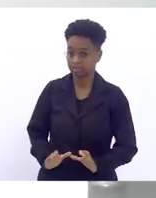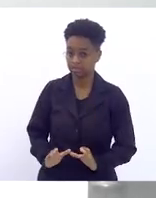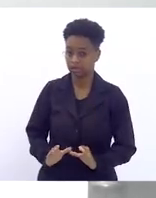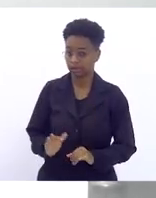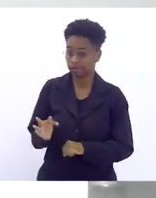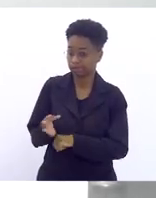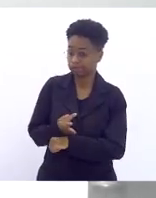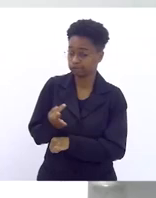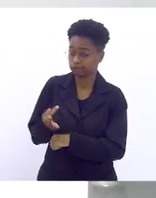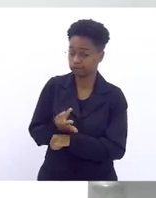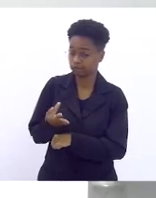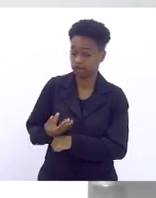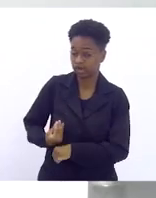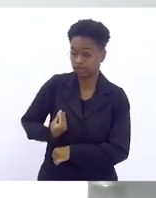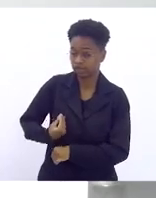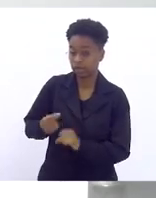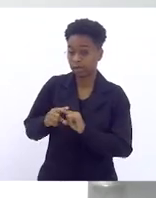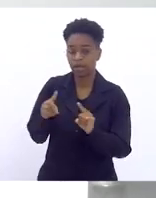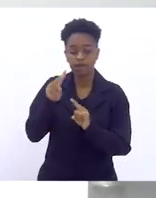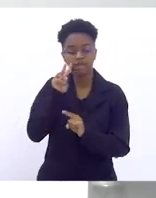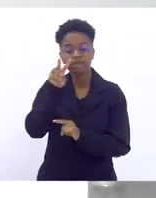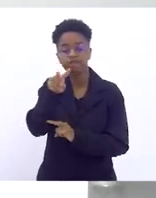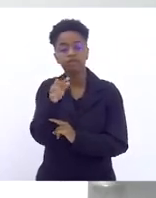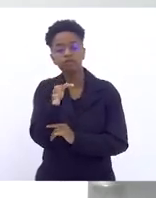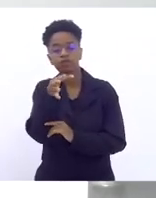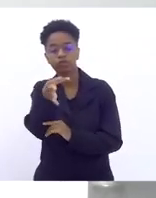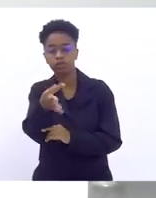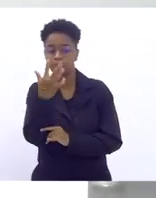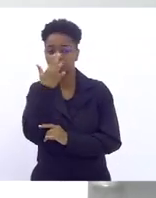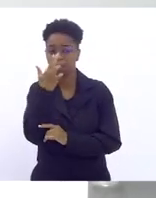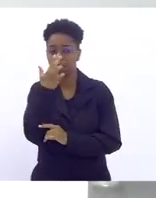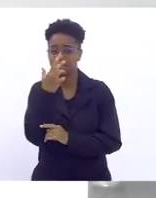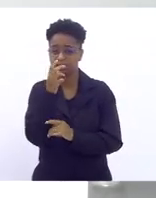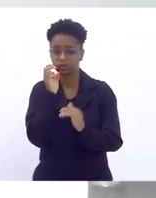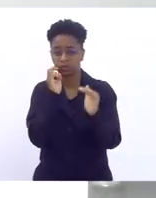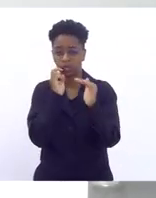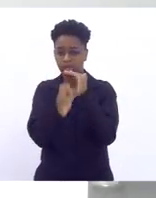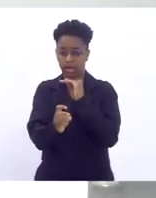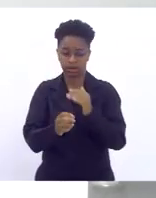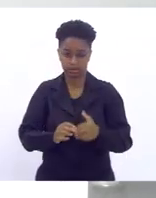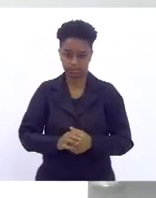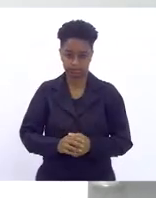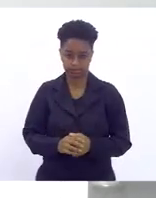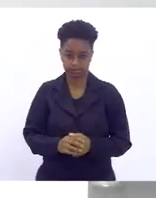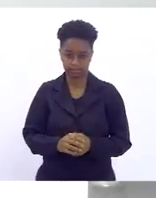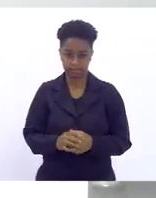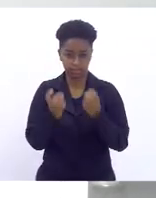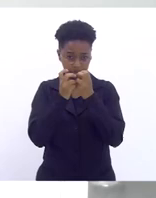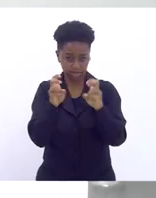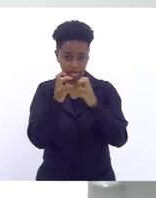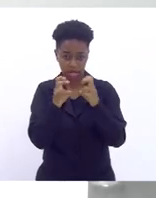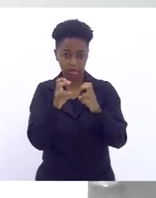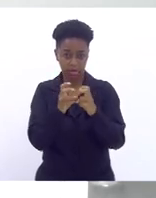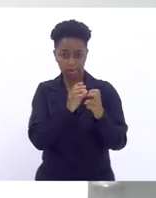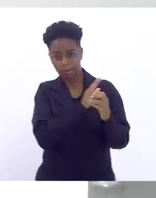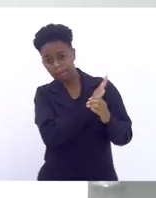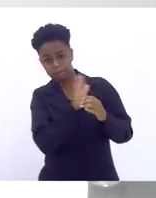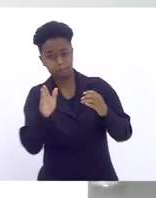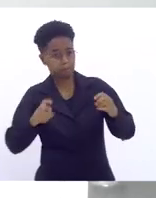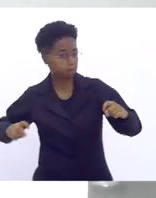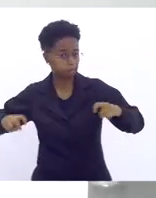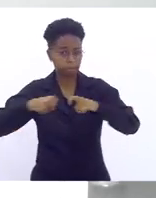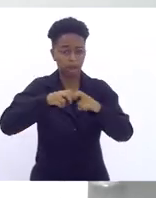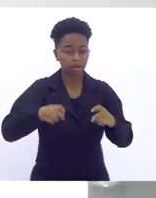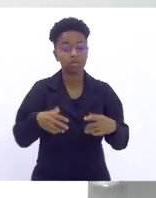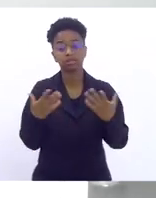tá sobrevivendo mas quando ele olha para frente tá vindo o trem né o trem tá vindo Então qual é o